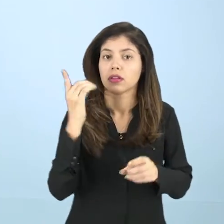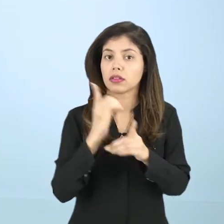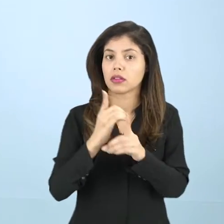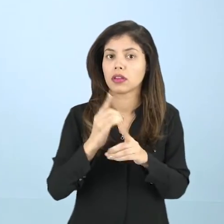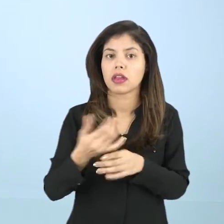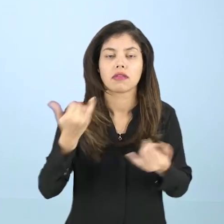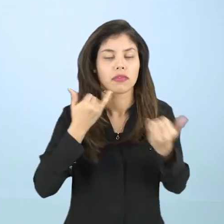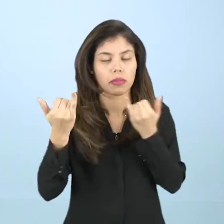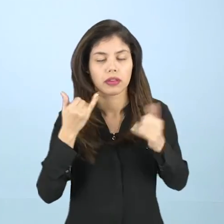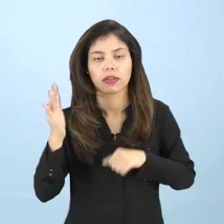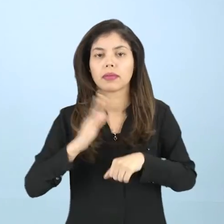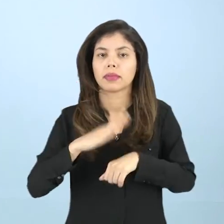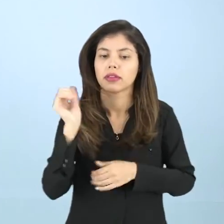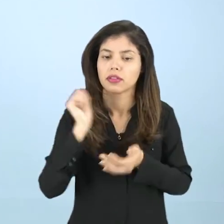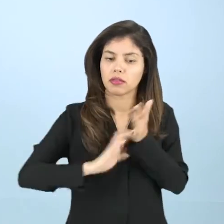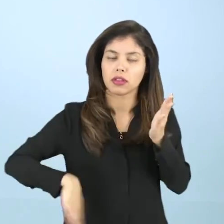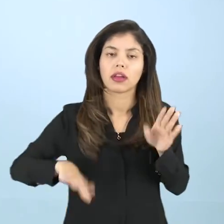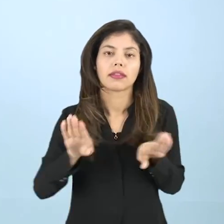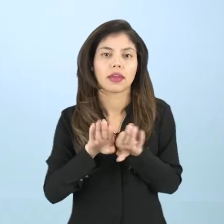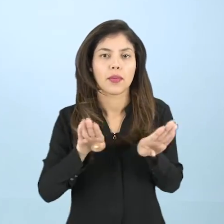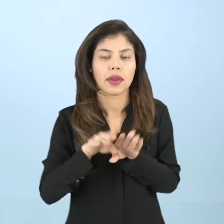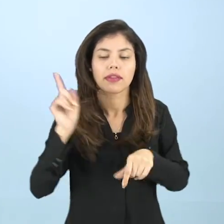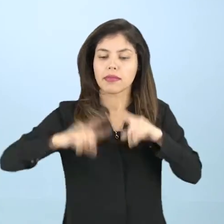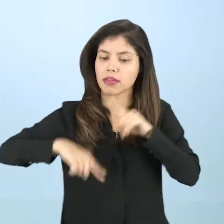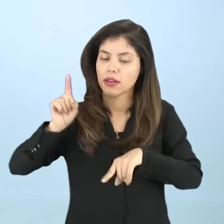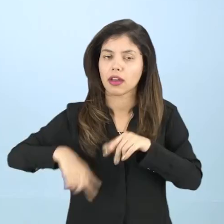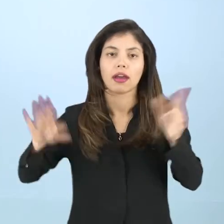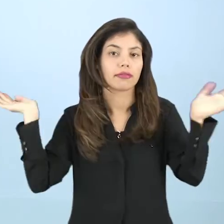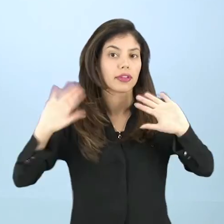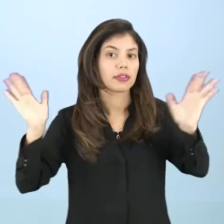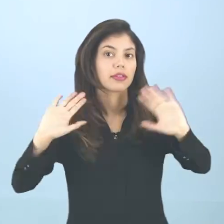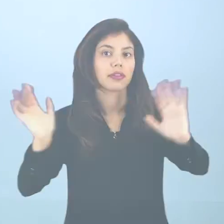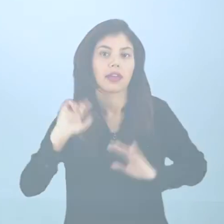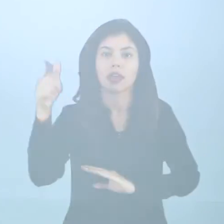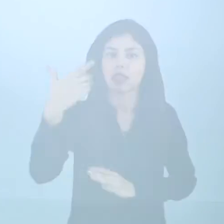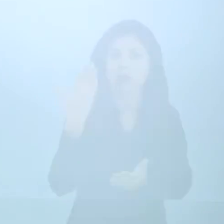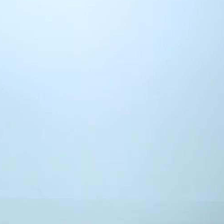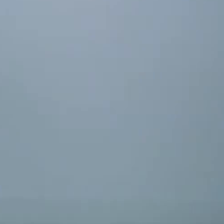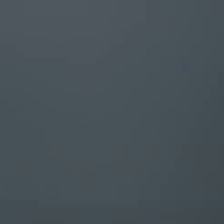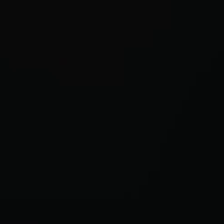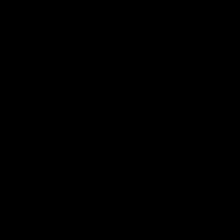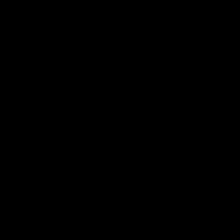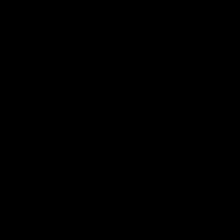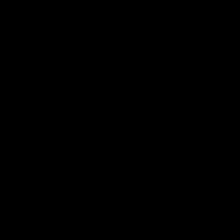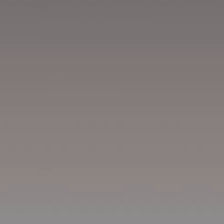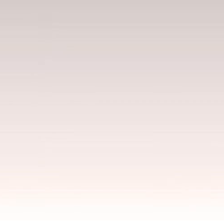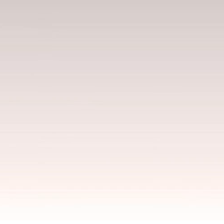encontrarão mais informações e exercícios a respeito desse material. Tchau, tchau e até a próxima.